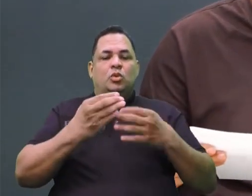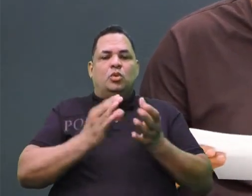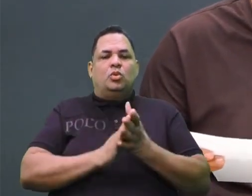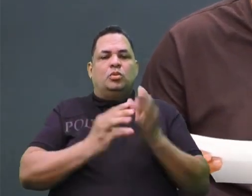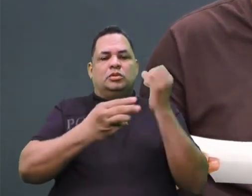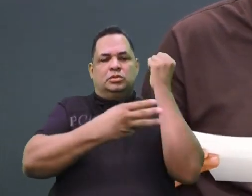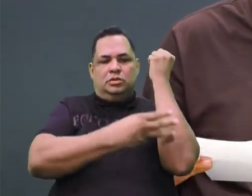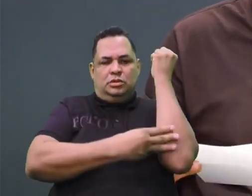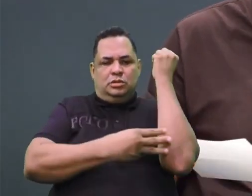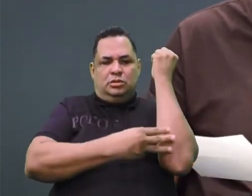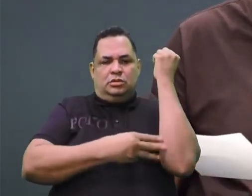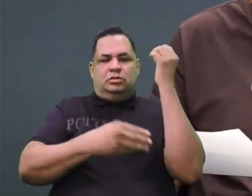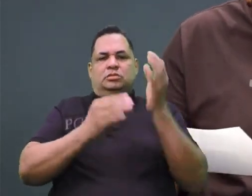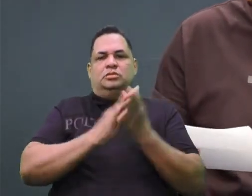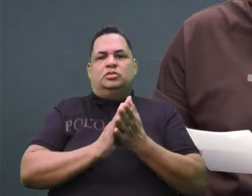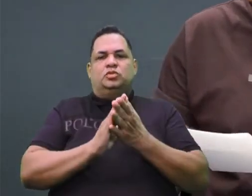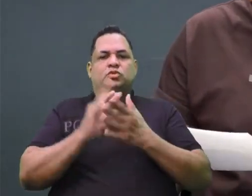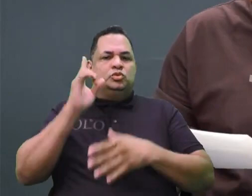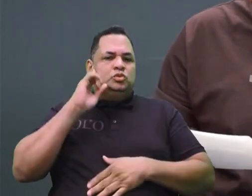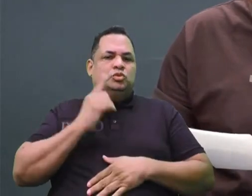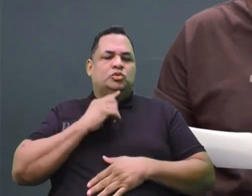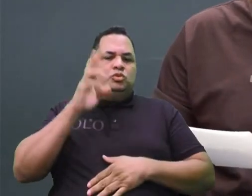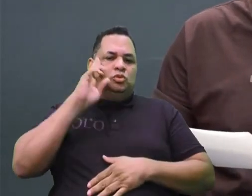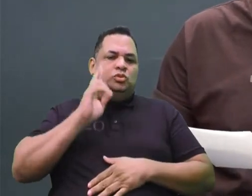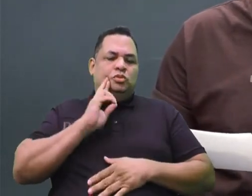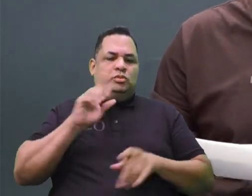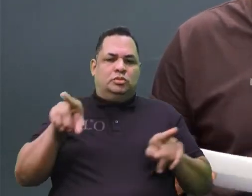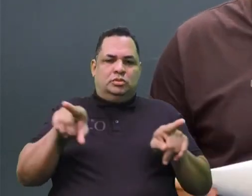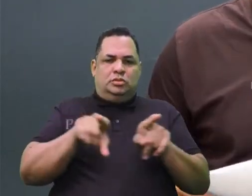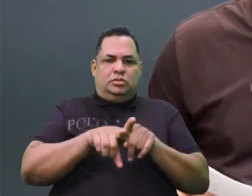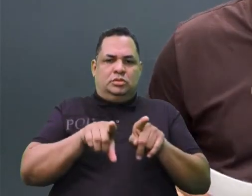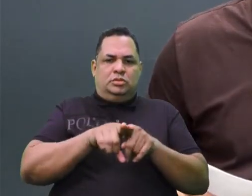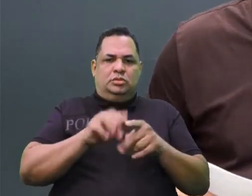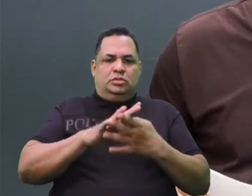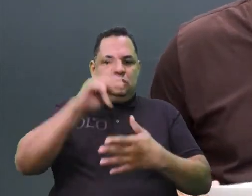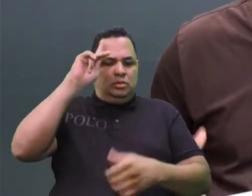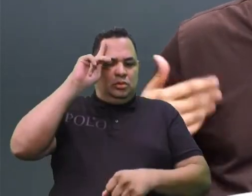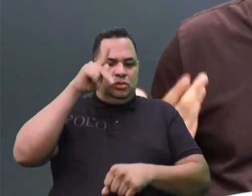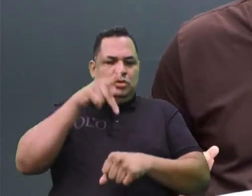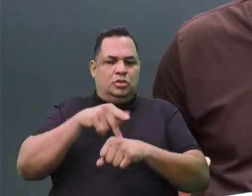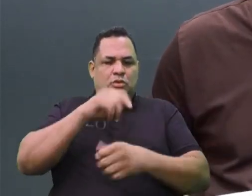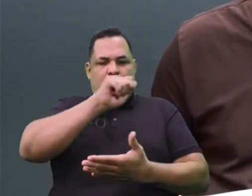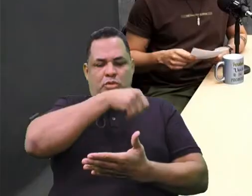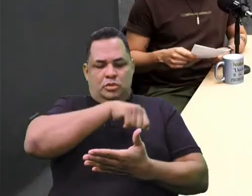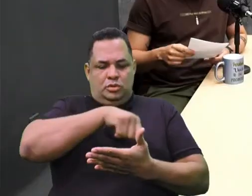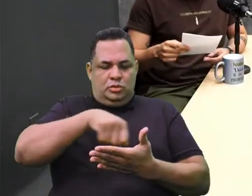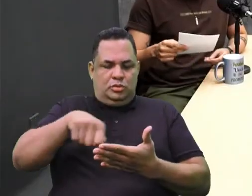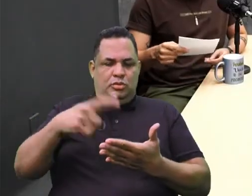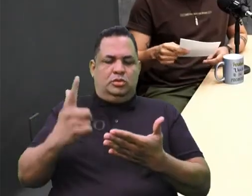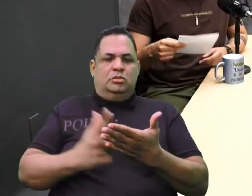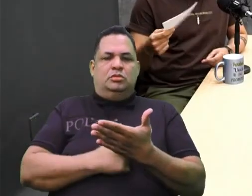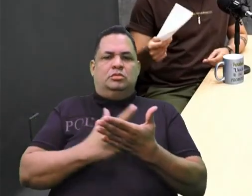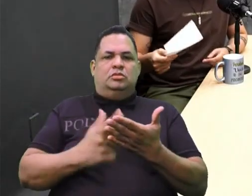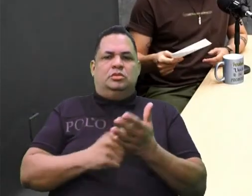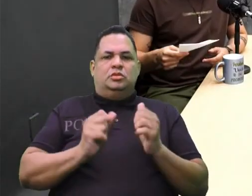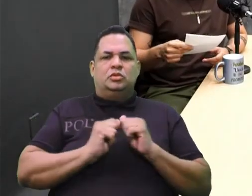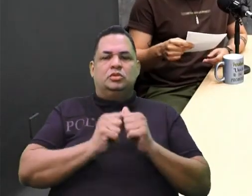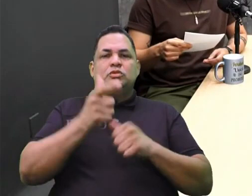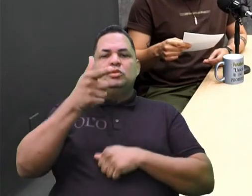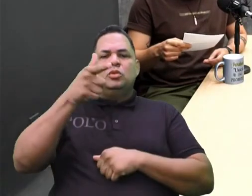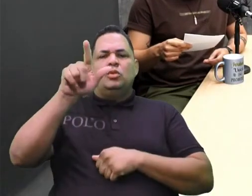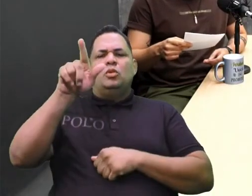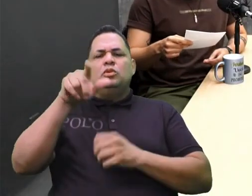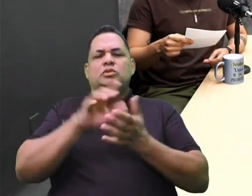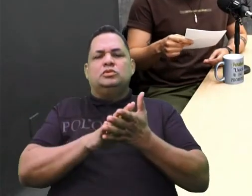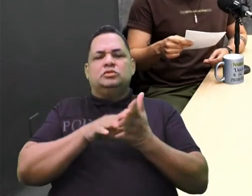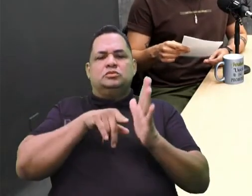Surdos de Rondônia, da ASRO, e é autora de um livro também, né? Ajudou na autoria de um livro junto com outros